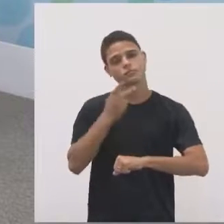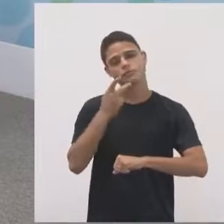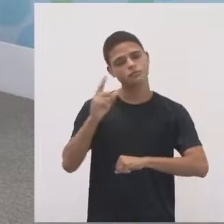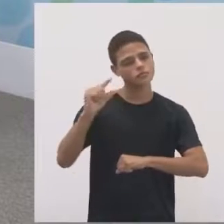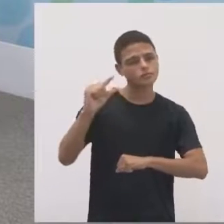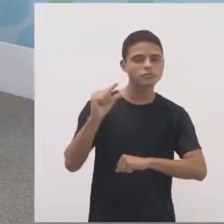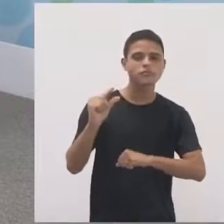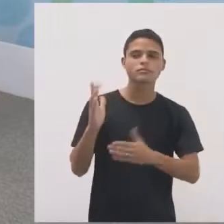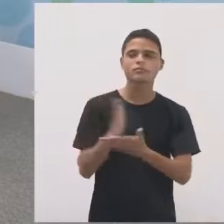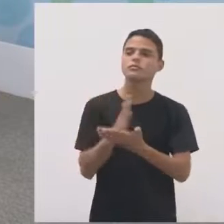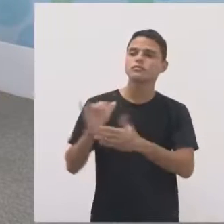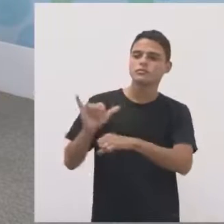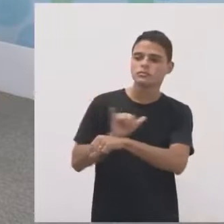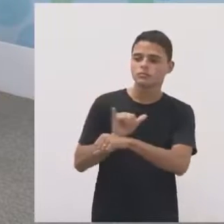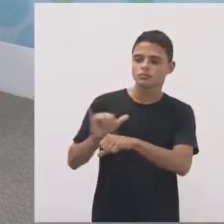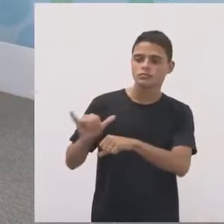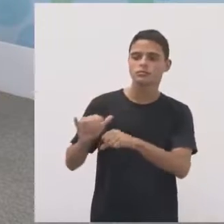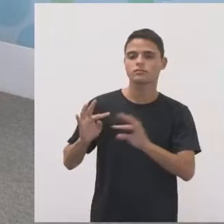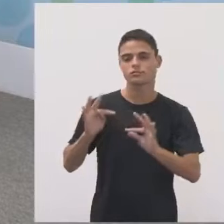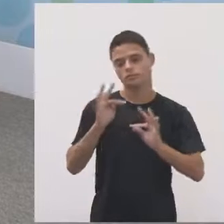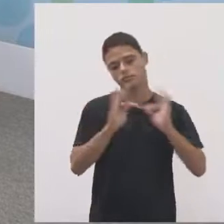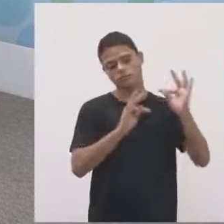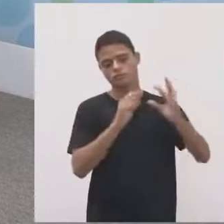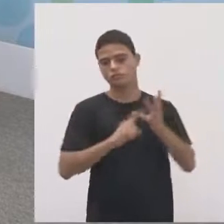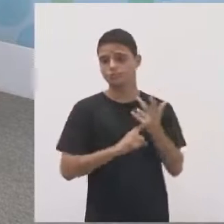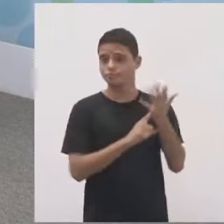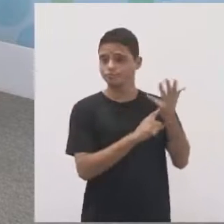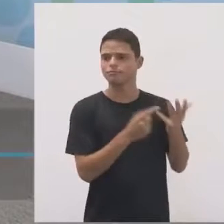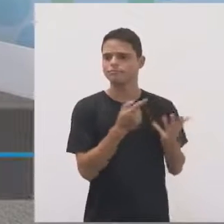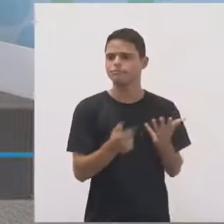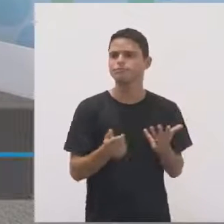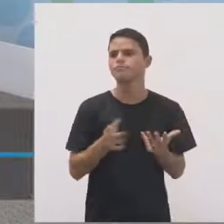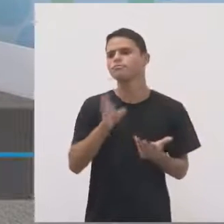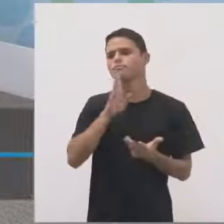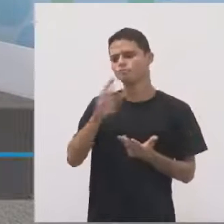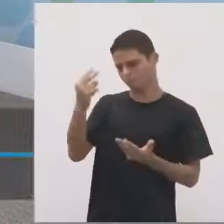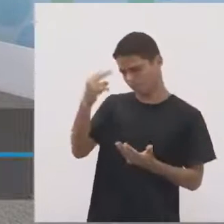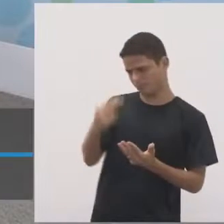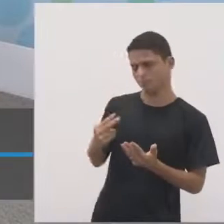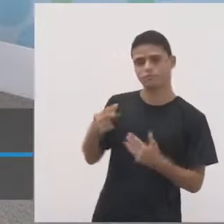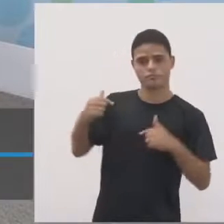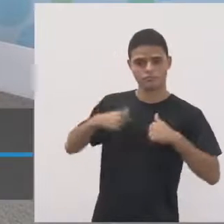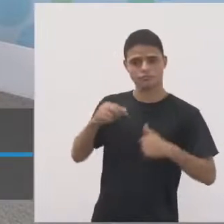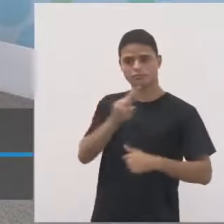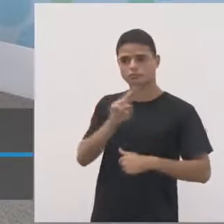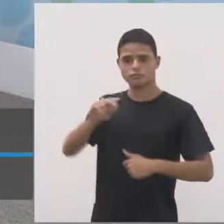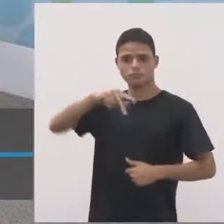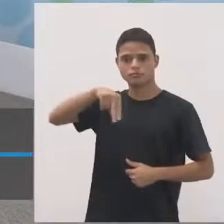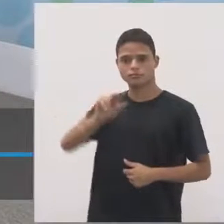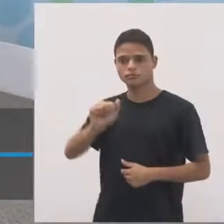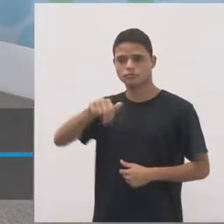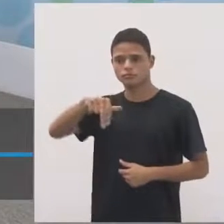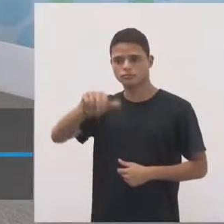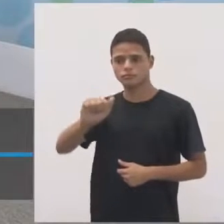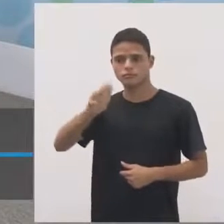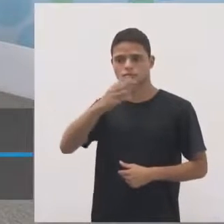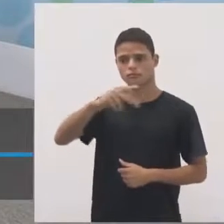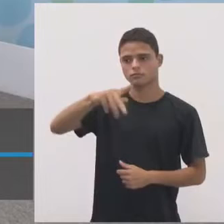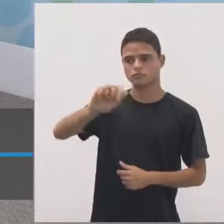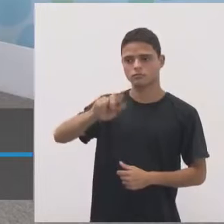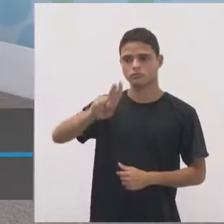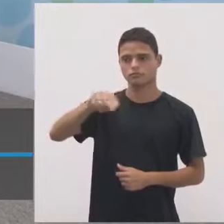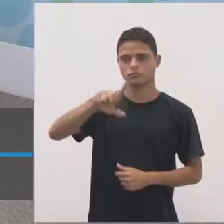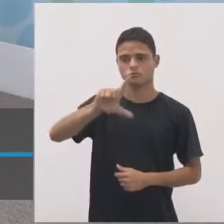as ferramentas tecnológicas, né? Para quem não me conhece ainda, Ana Paula Marola, eu trabalho aqui na EFAP com o ambiente virtual de